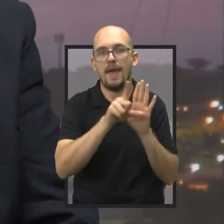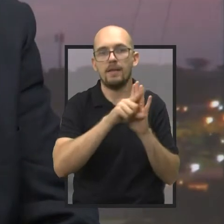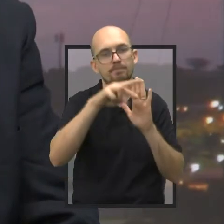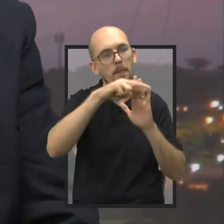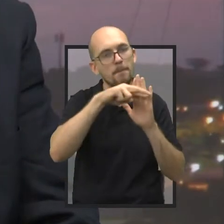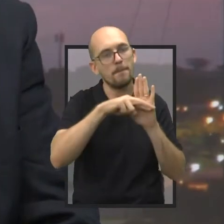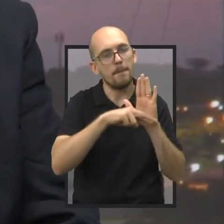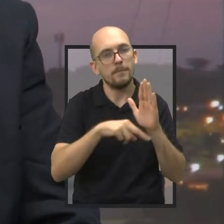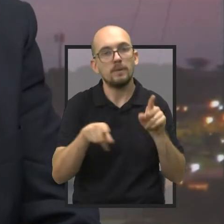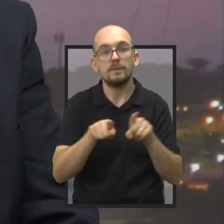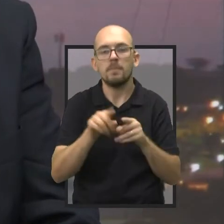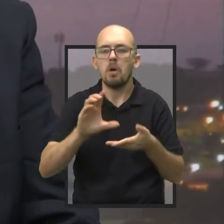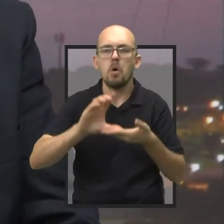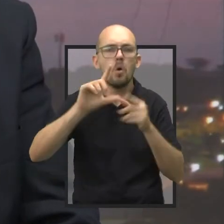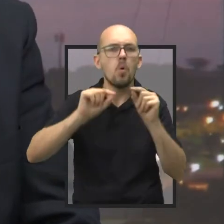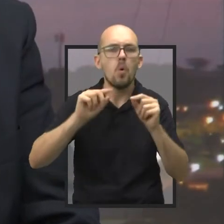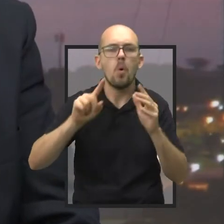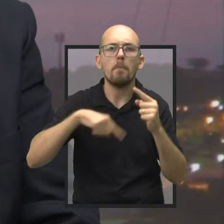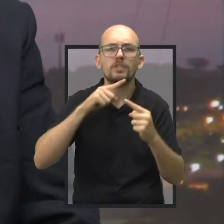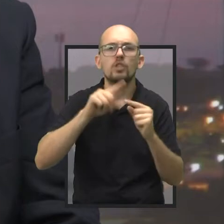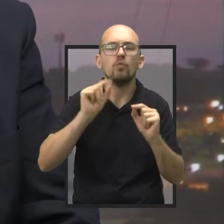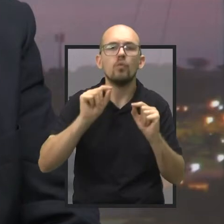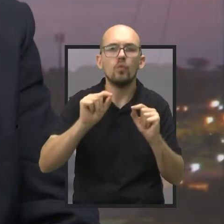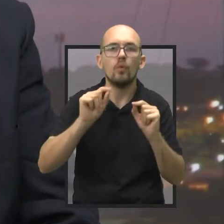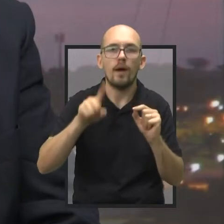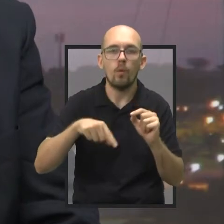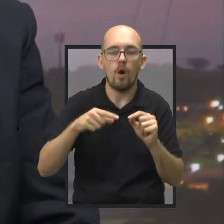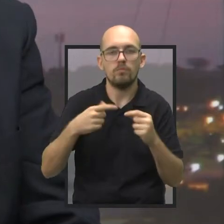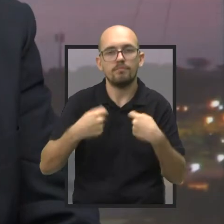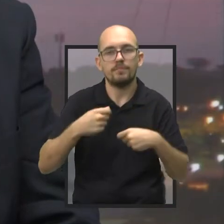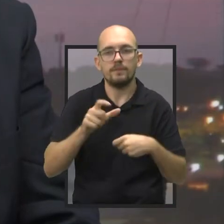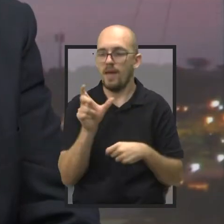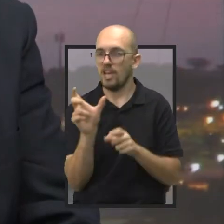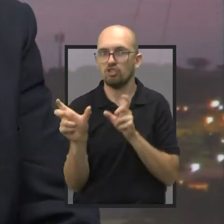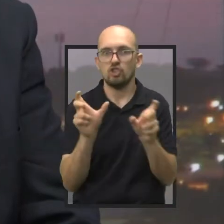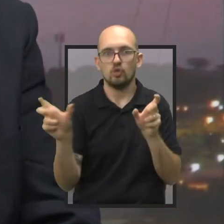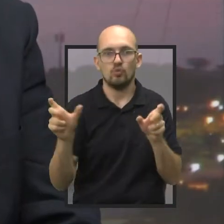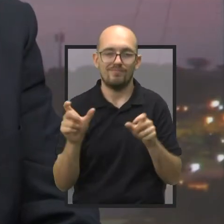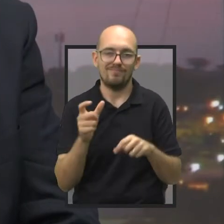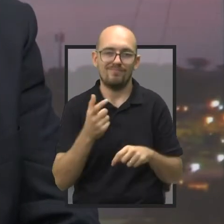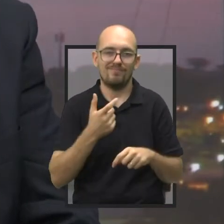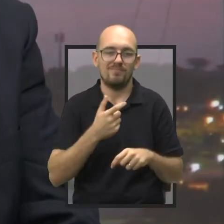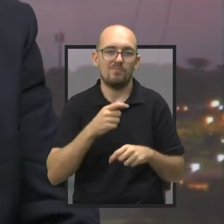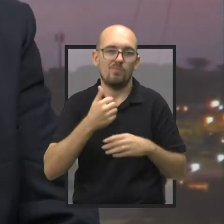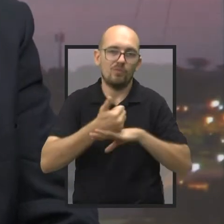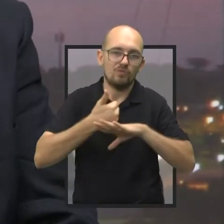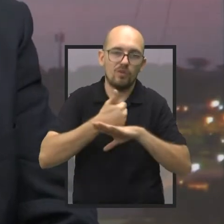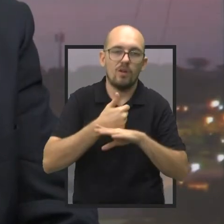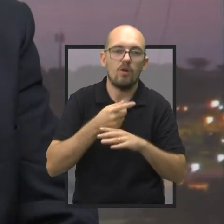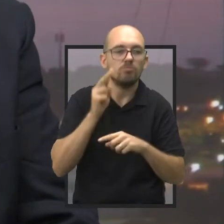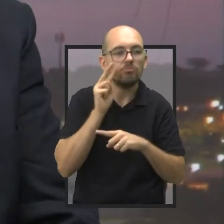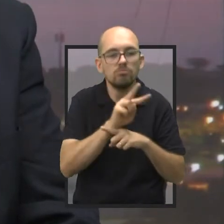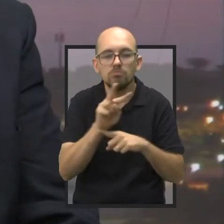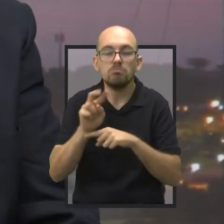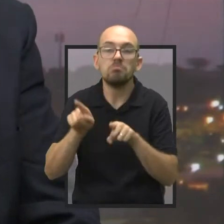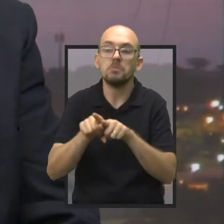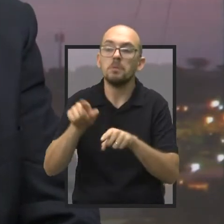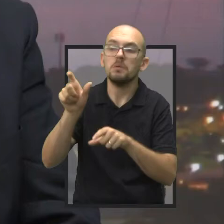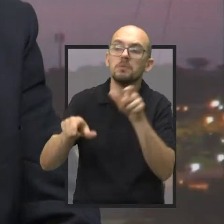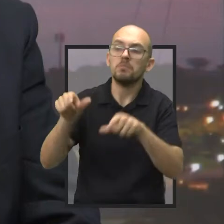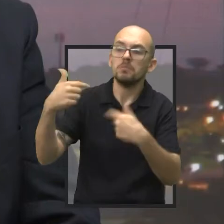esses conselhos organizar e manter o registro profissional dos economistas, fiscalizar a profissão de